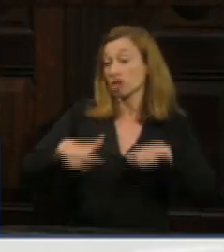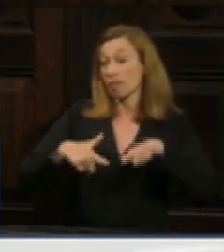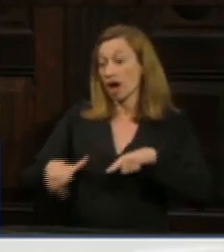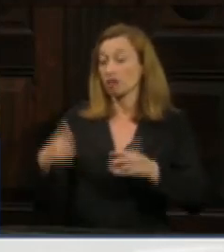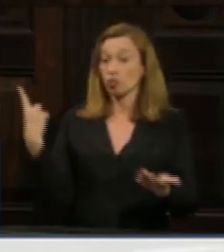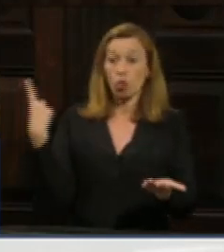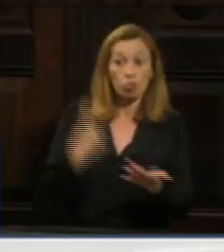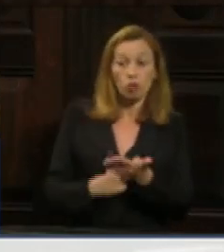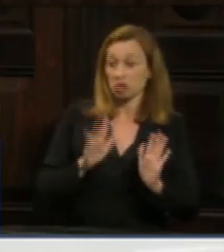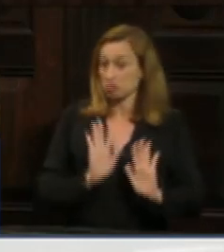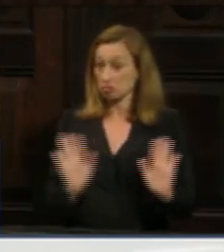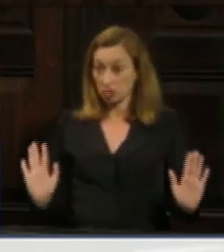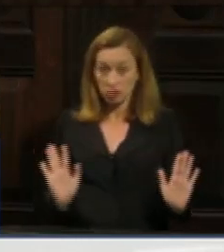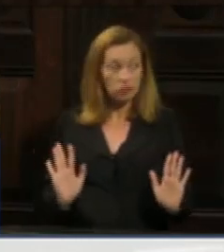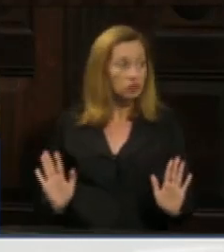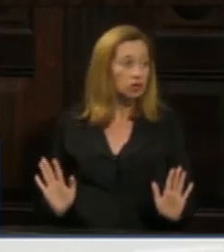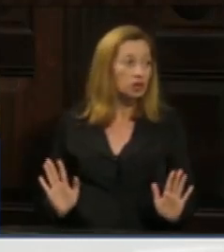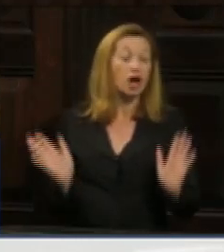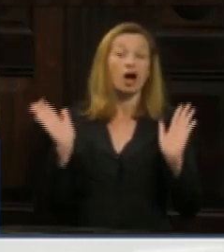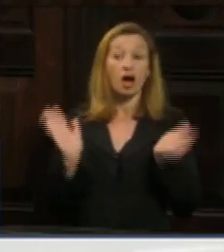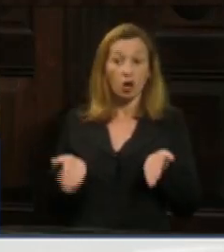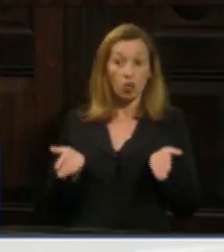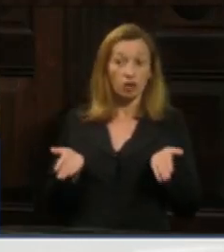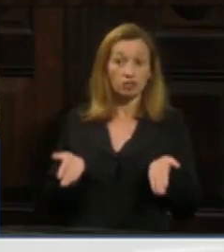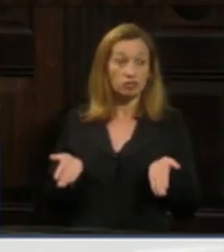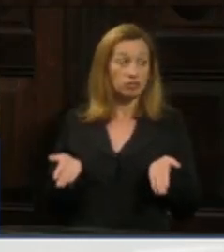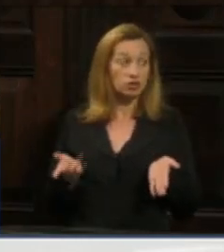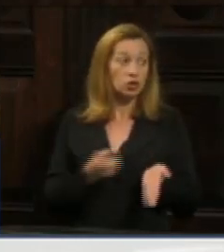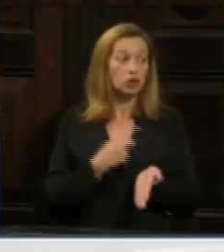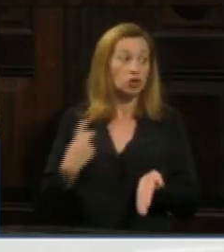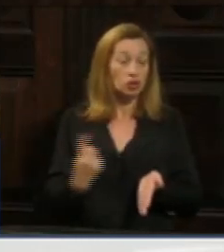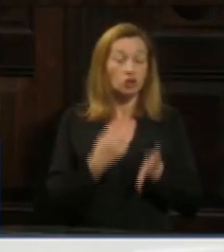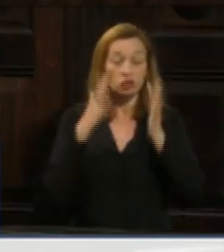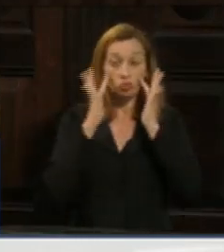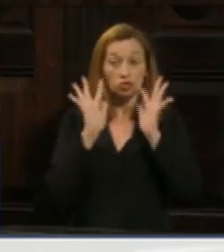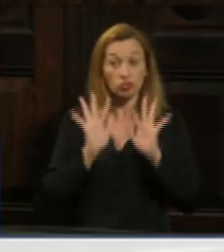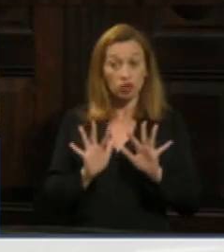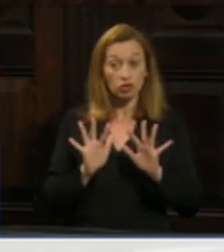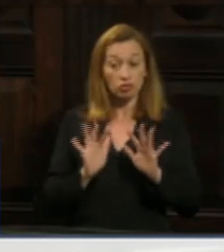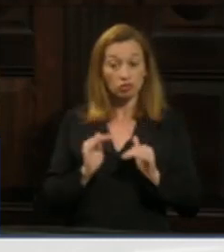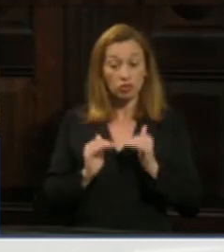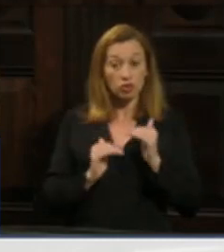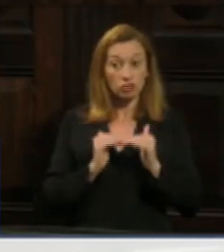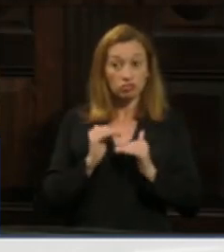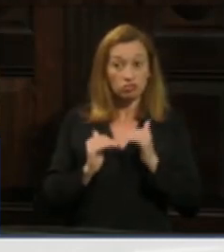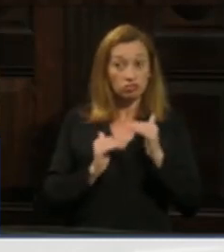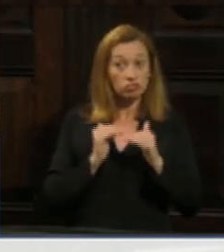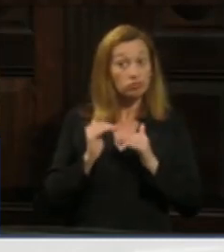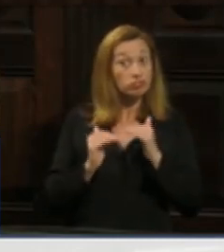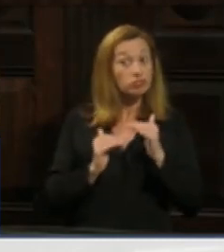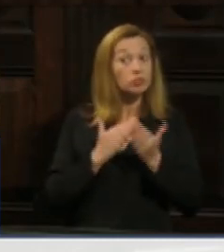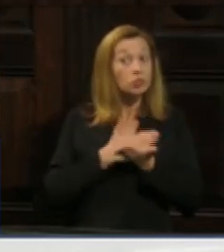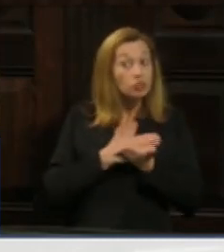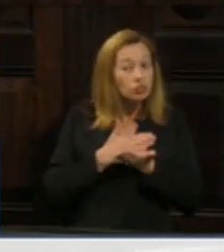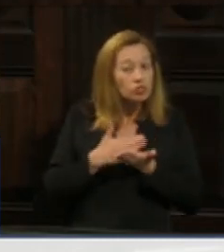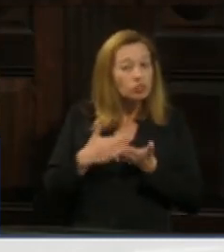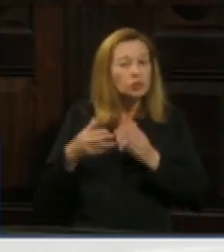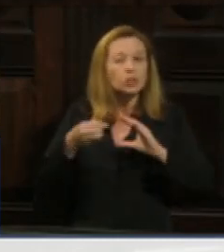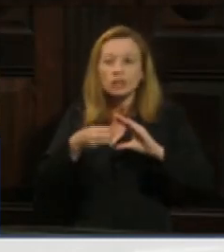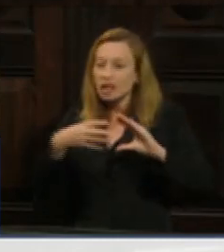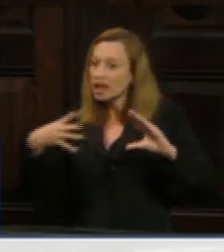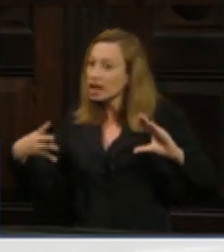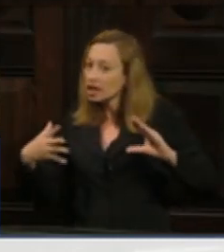para com uma pessoa, quem quer que seja, que tenha comprovadamente cometido um ato ilícito. Nenhuma pena, nenhuma dó, que